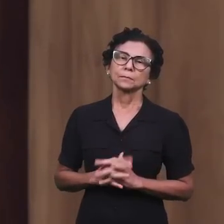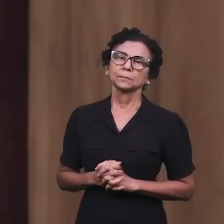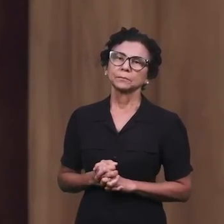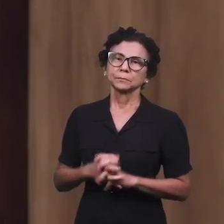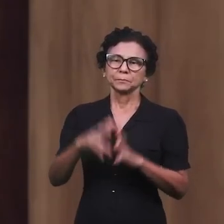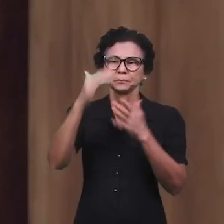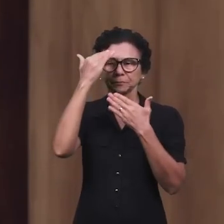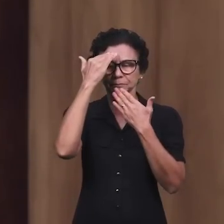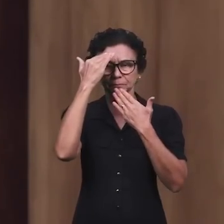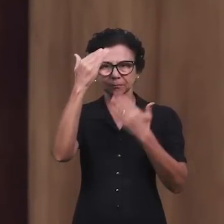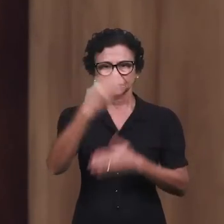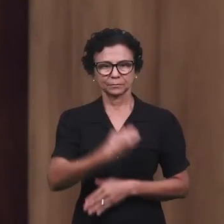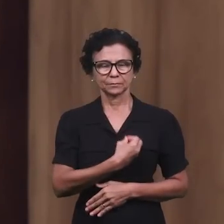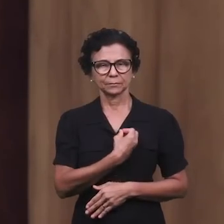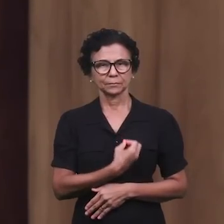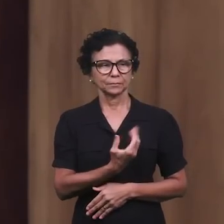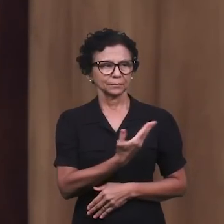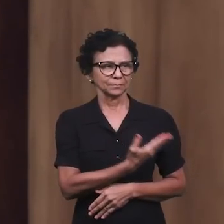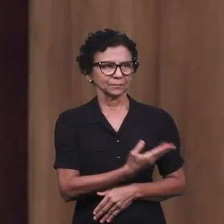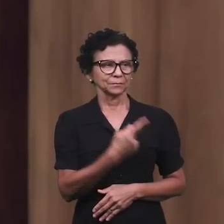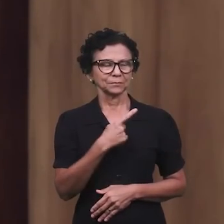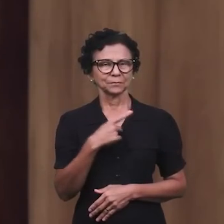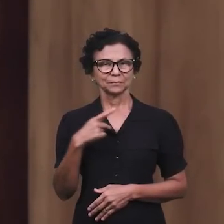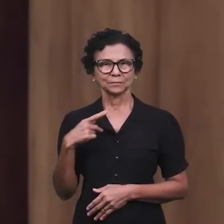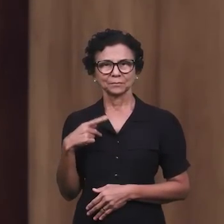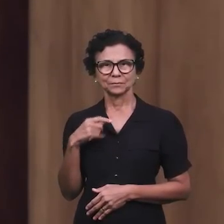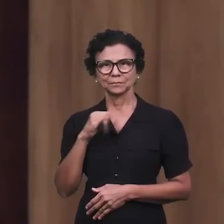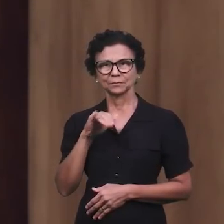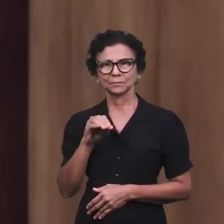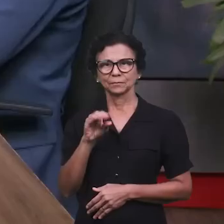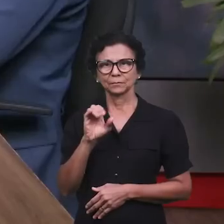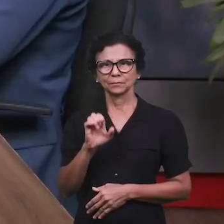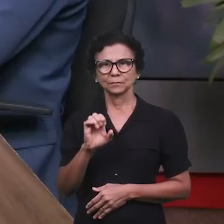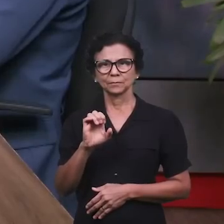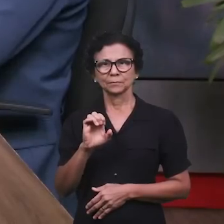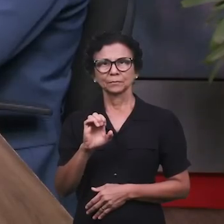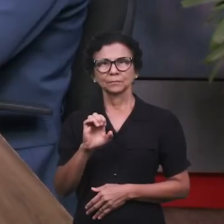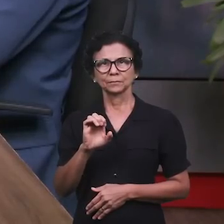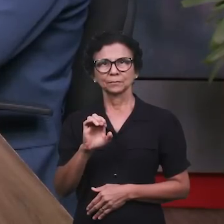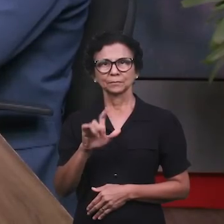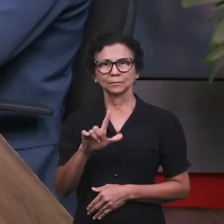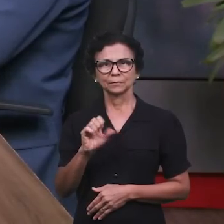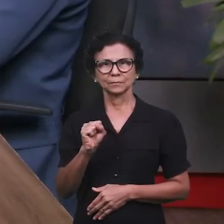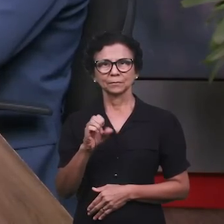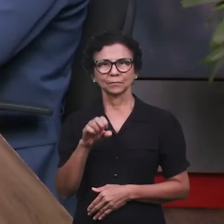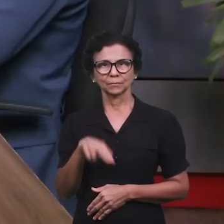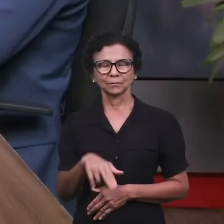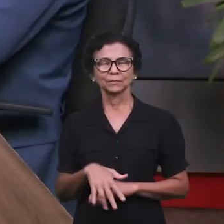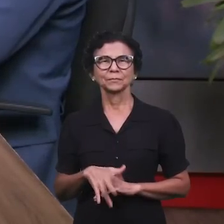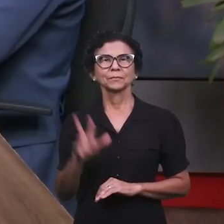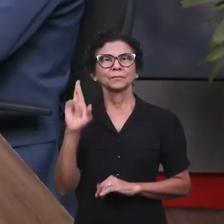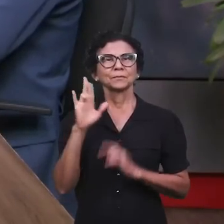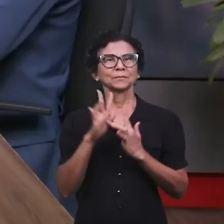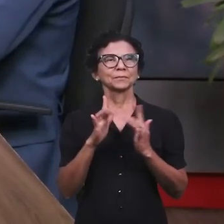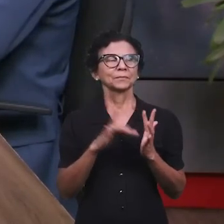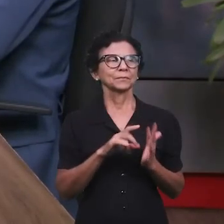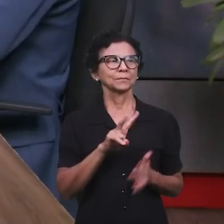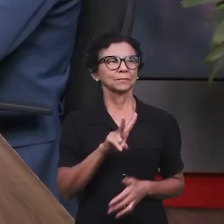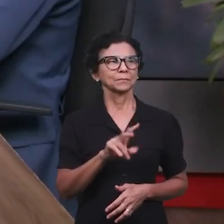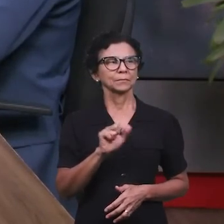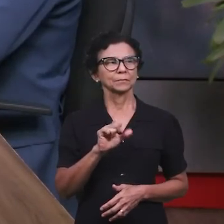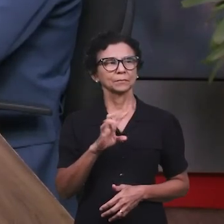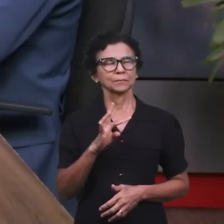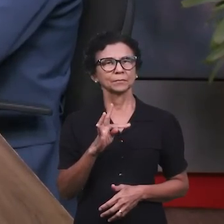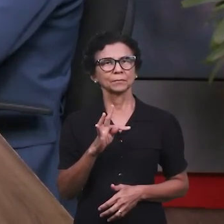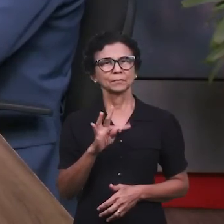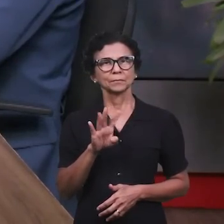queremos agradecer aqui a presença dos pastores, pastor Joelson, Pai do Senhor. A paz do Senhor. Pastor Walter, a paz